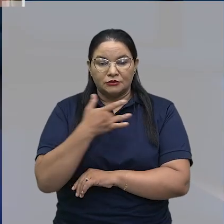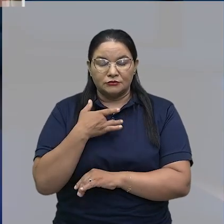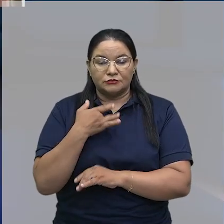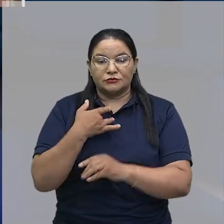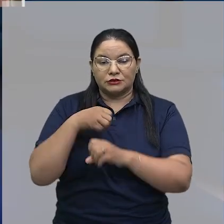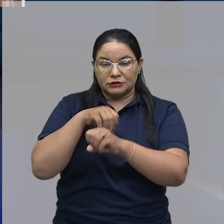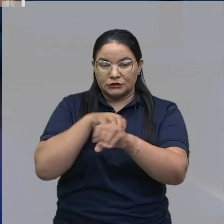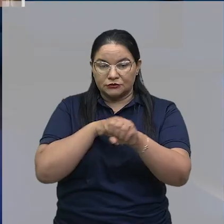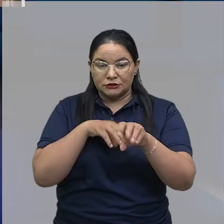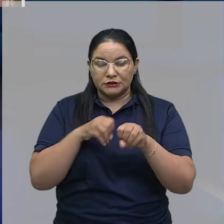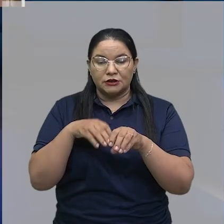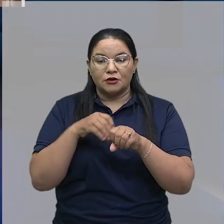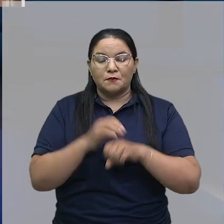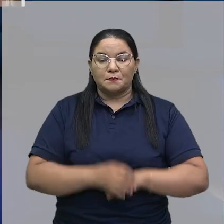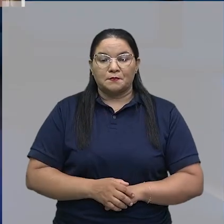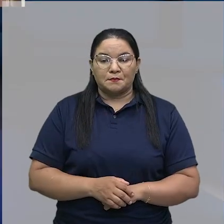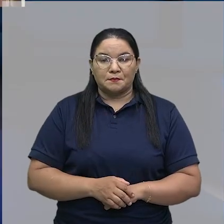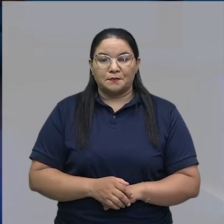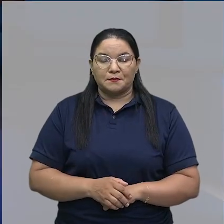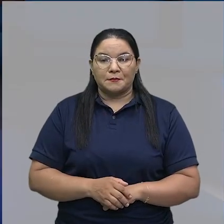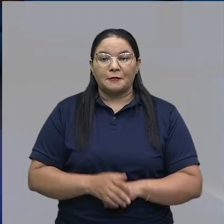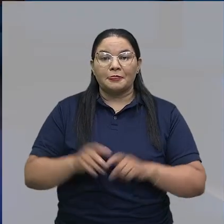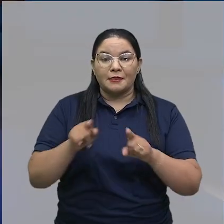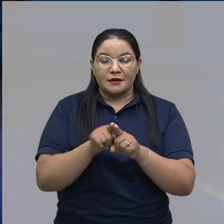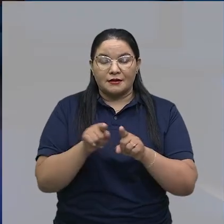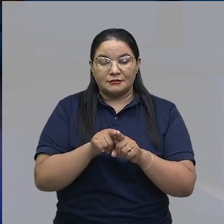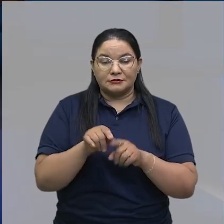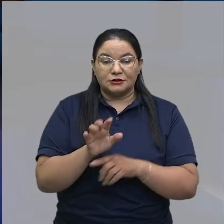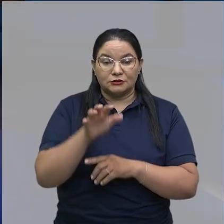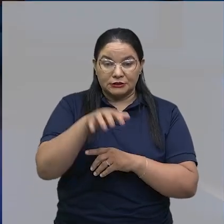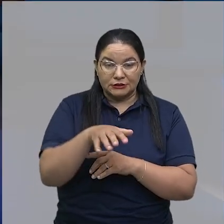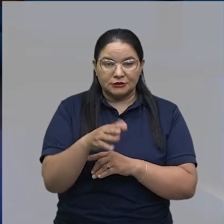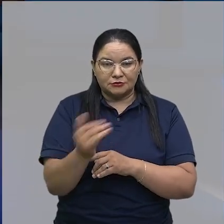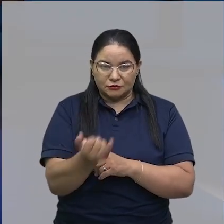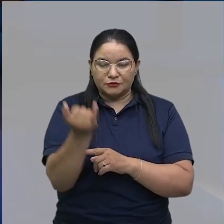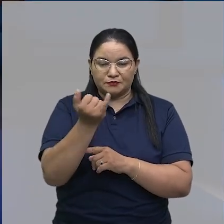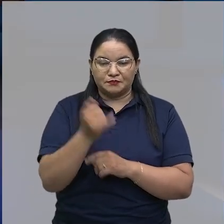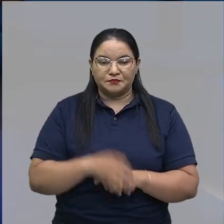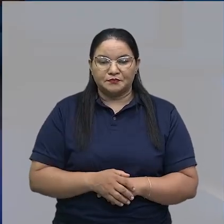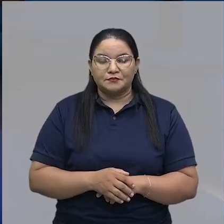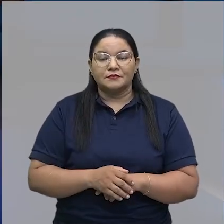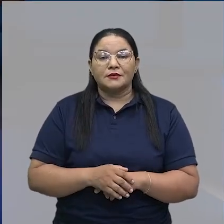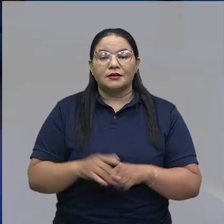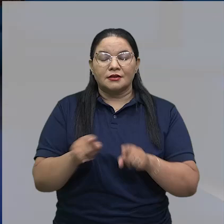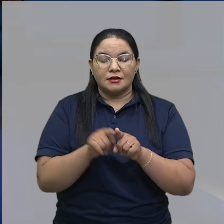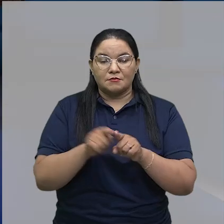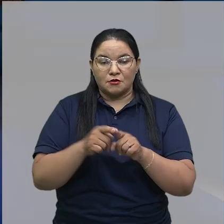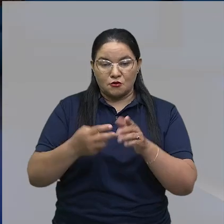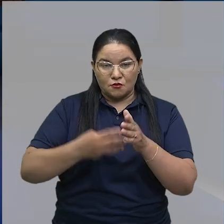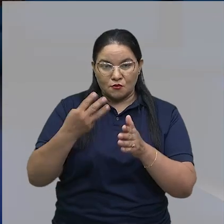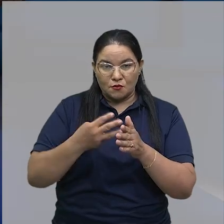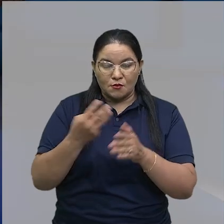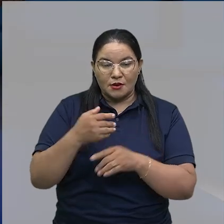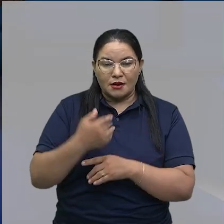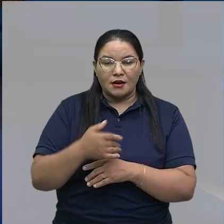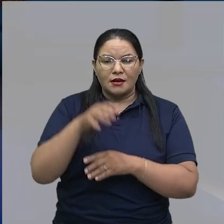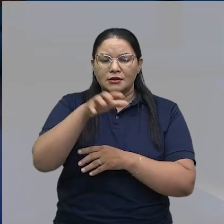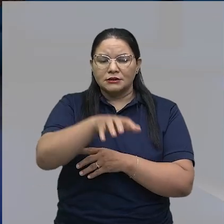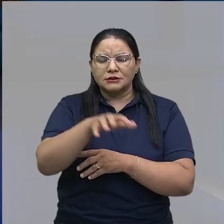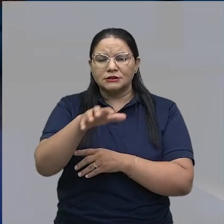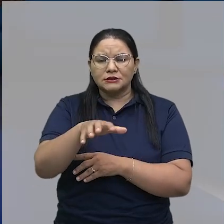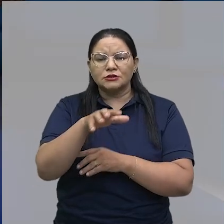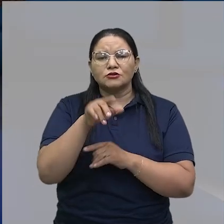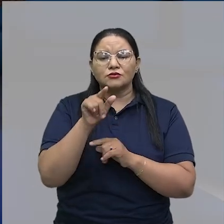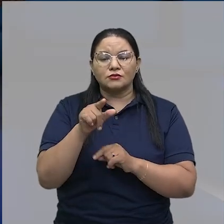à educação, tá? Então é um outro setor muito importante, tá? Bem, nós temos também o setor quaternário e eu vou